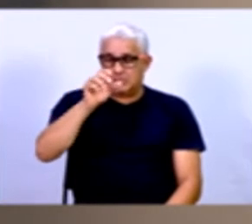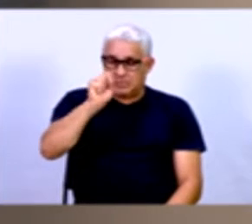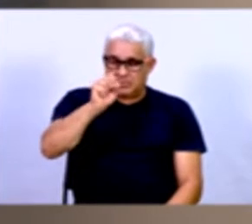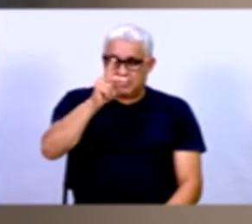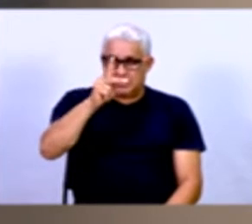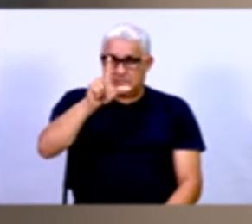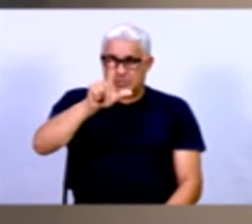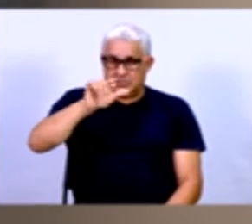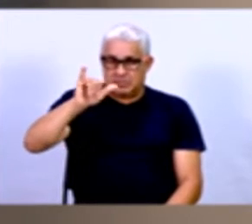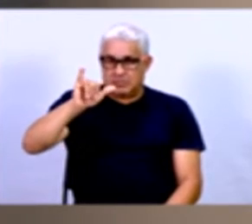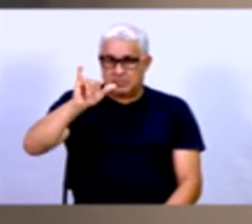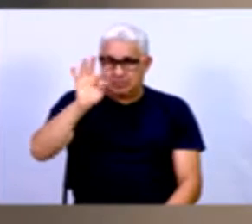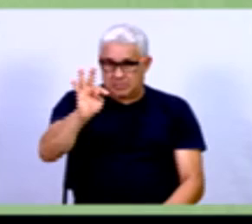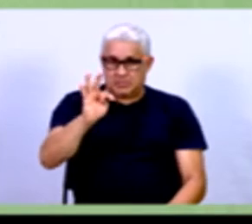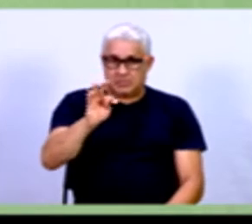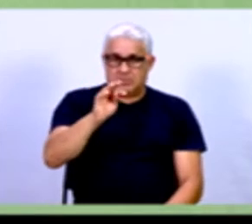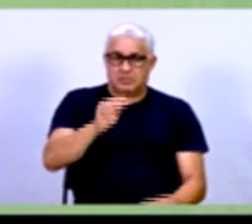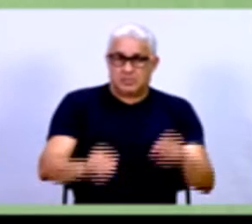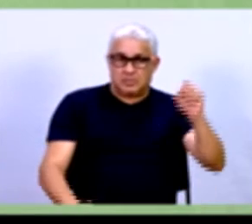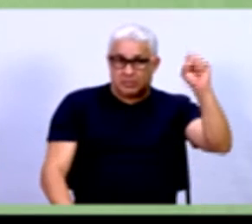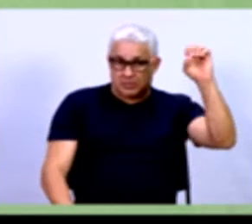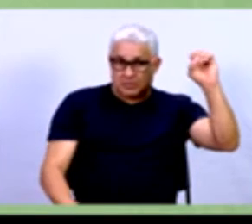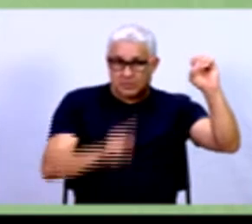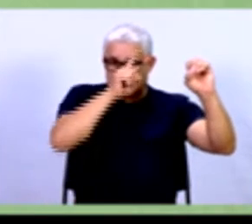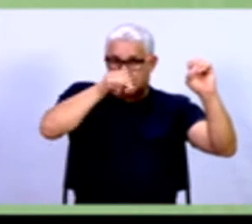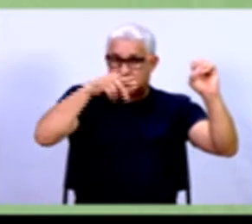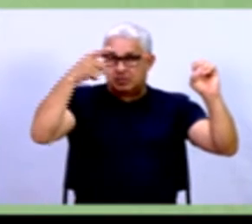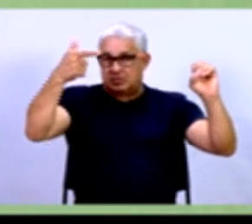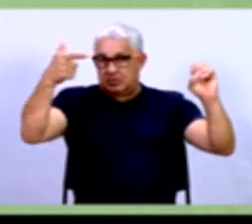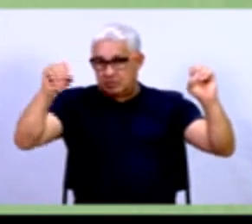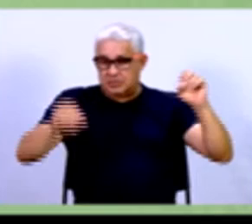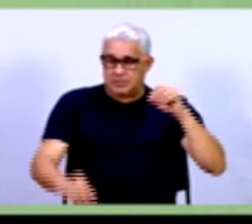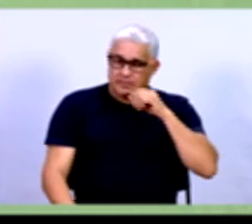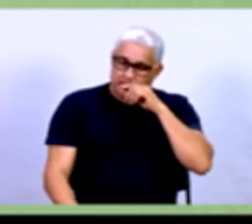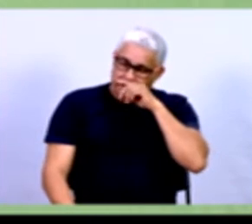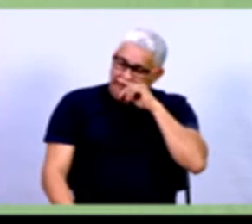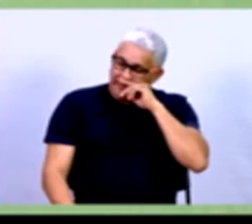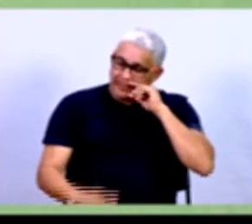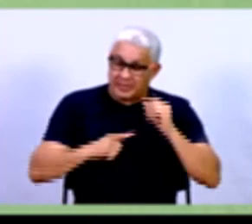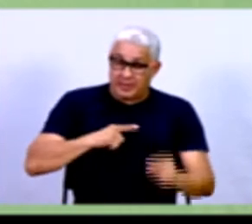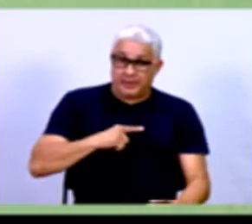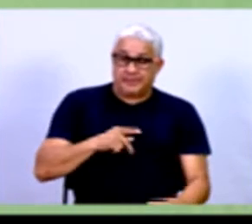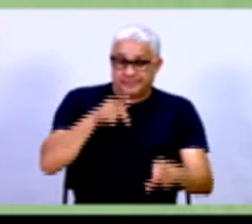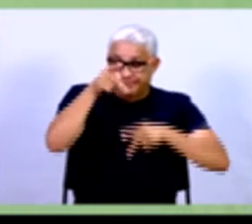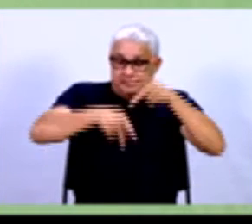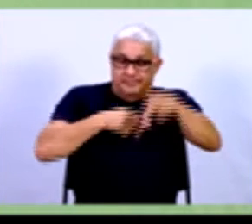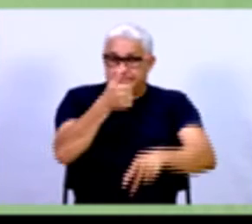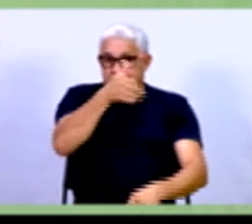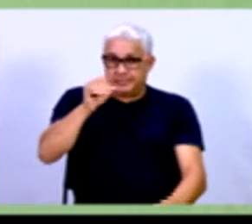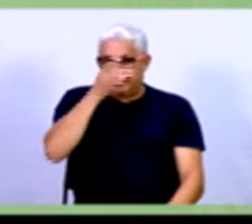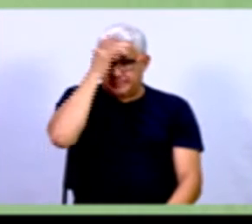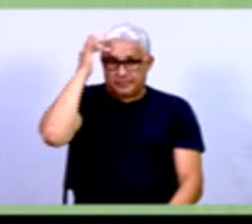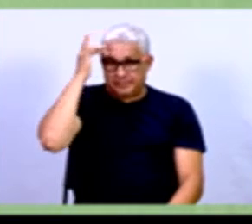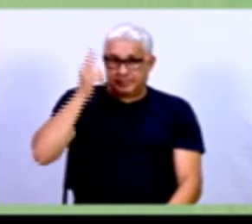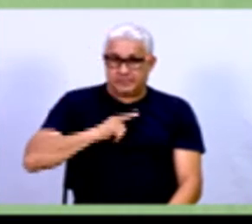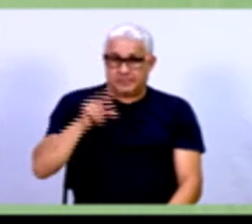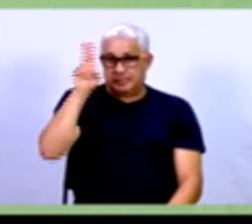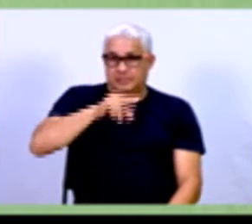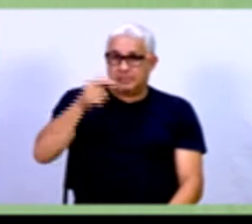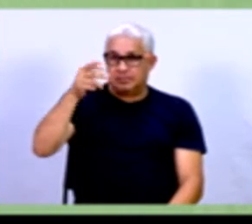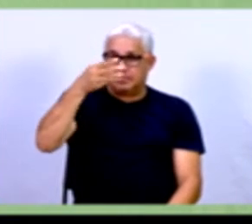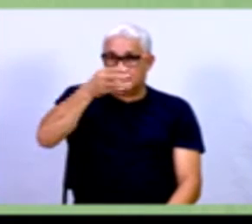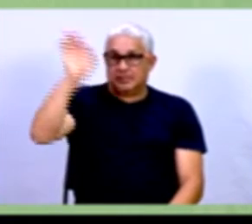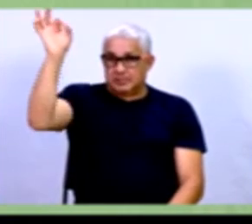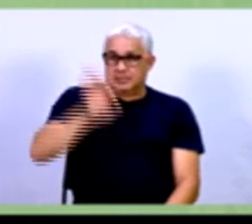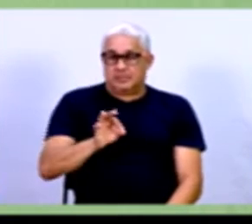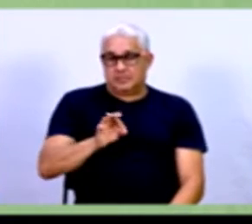a amostra de vocês. Então, se eu tiver uma população de 100 pessoas e eu for usar esse 3% aqui, e vamos supor